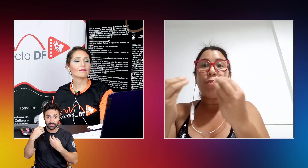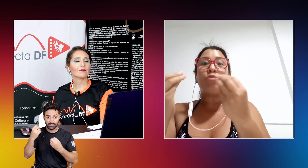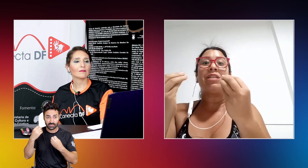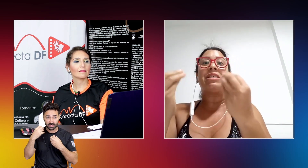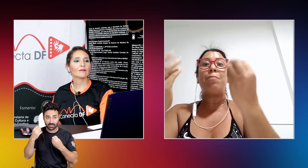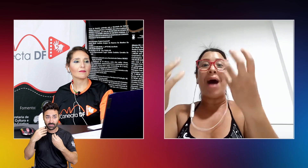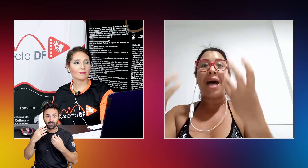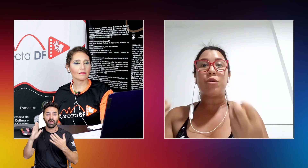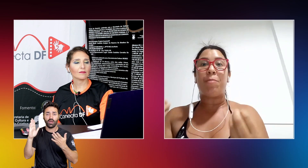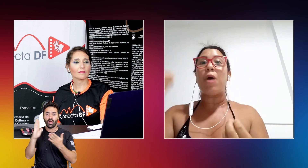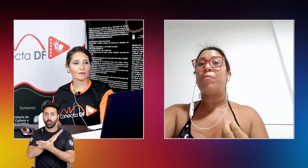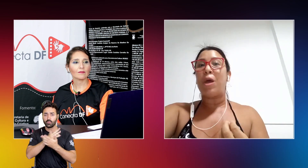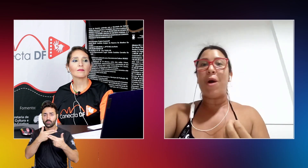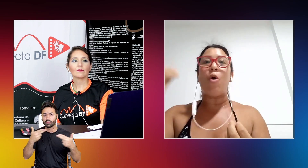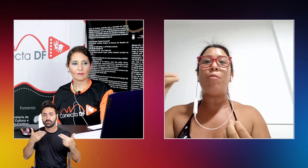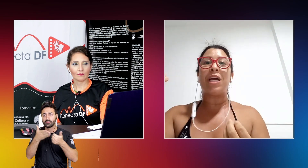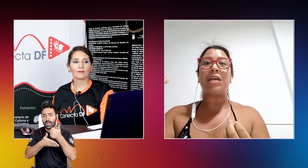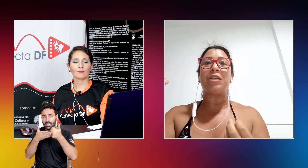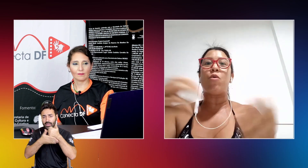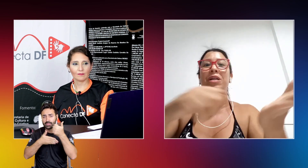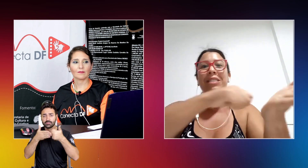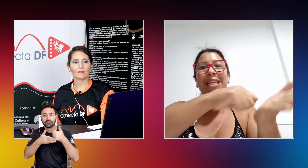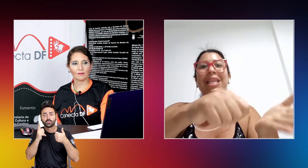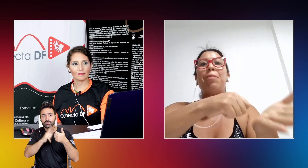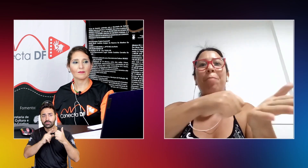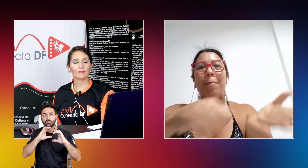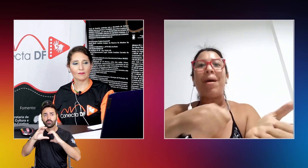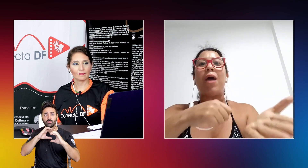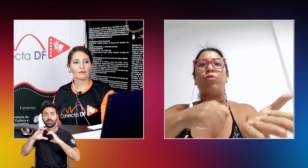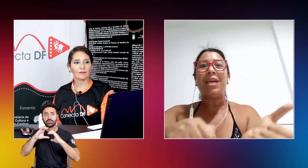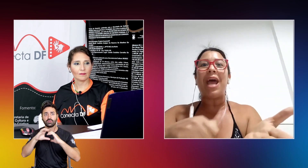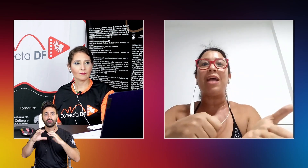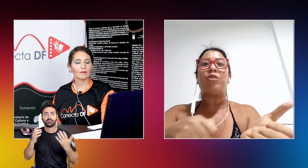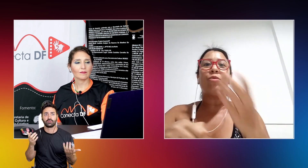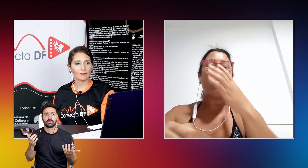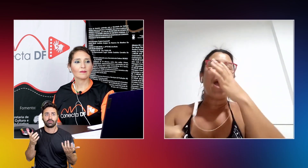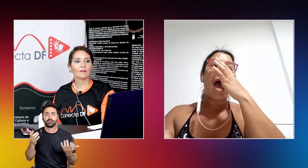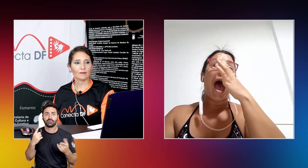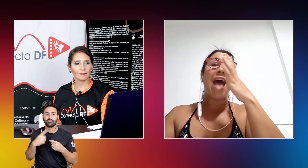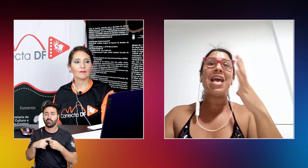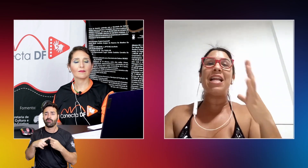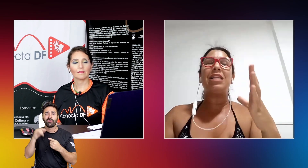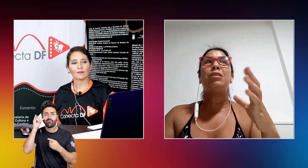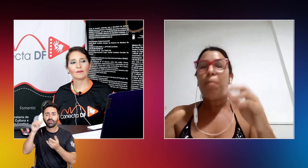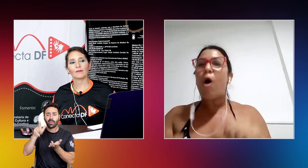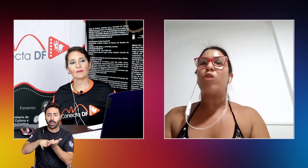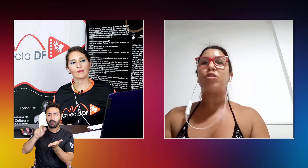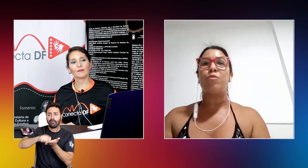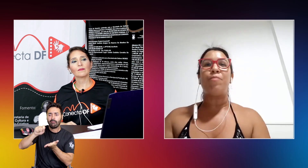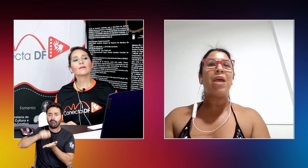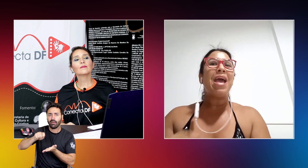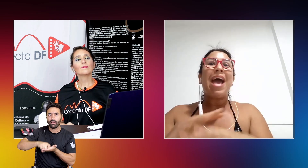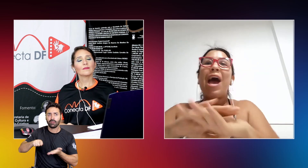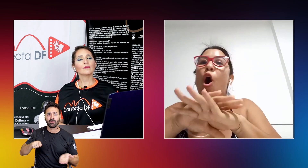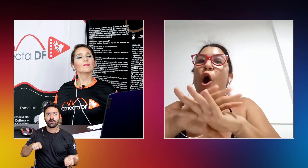alguns pontos assim básicos para eu ter uma comunicação com ele sem estar em papel, direto. Aí ele disse,